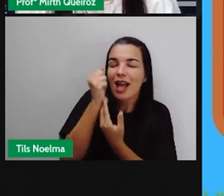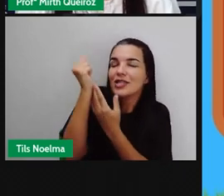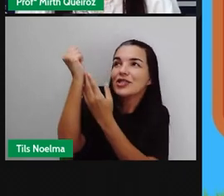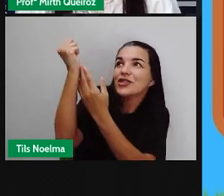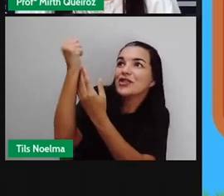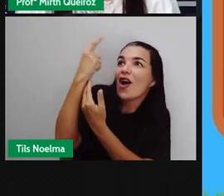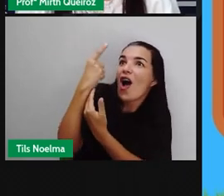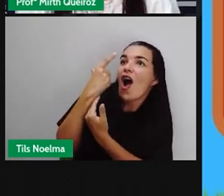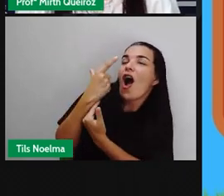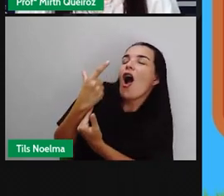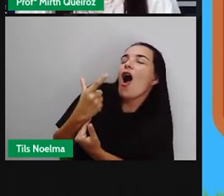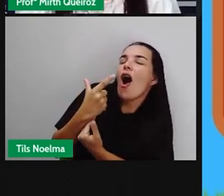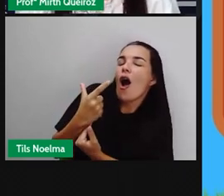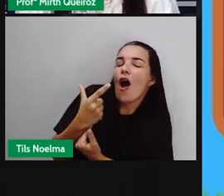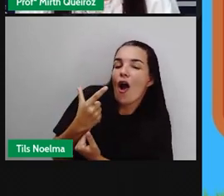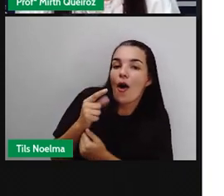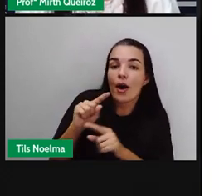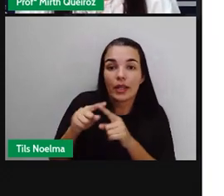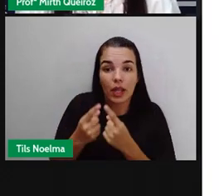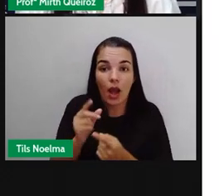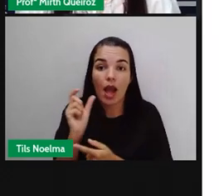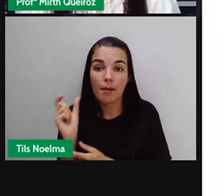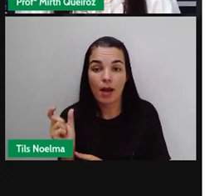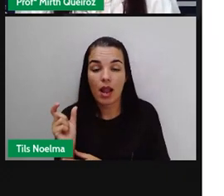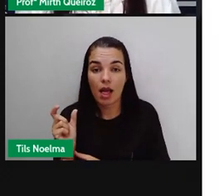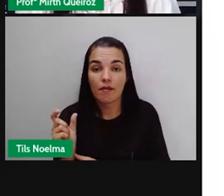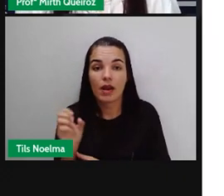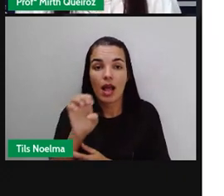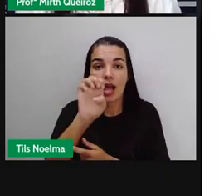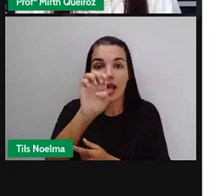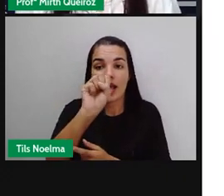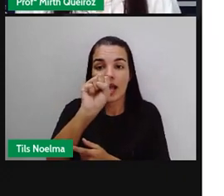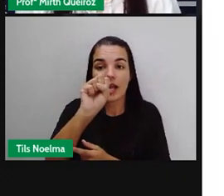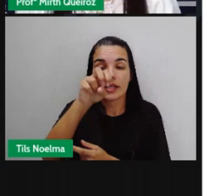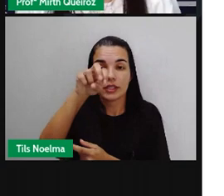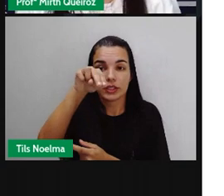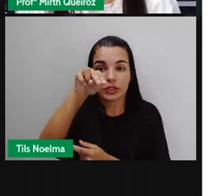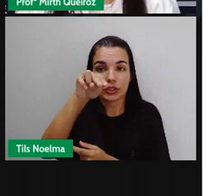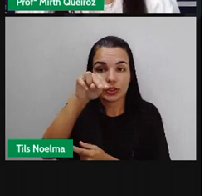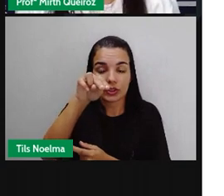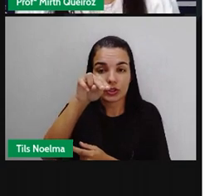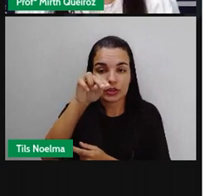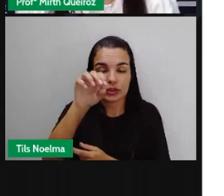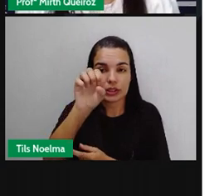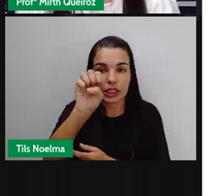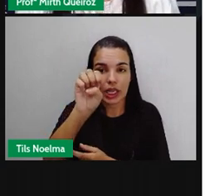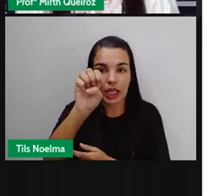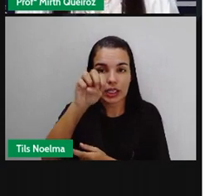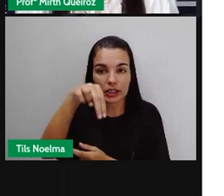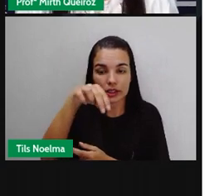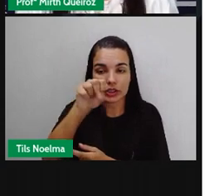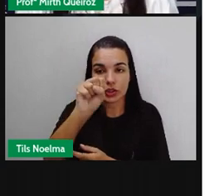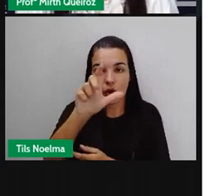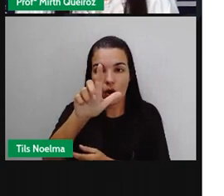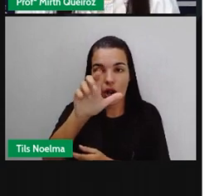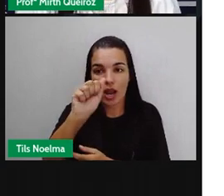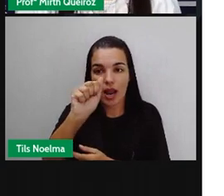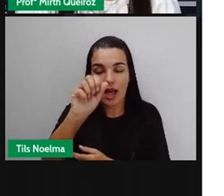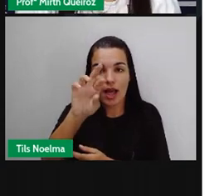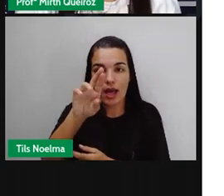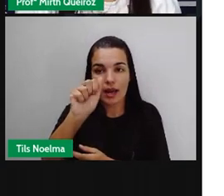ensolarado também é um adjetivo. Mas para que serve um adjetivo? O adjetivo,